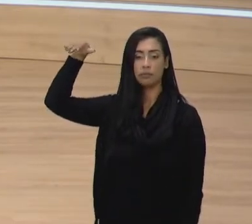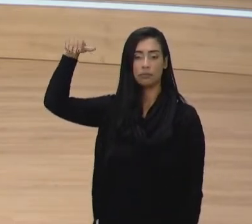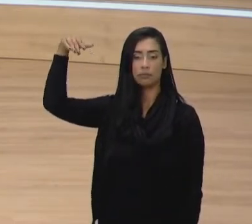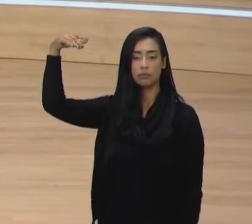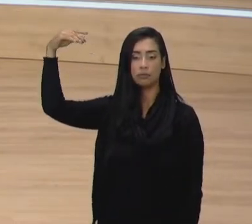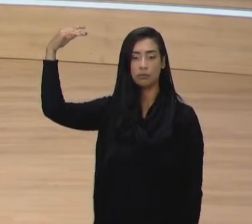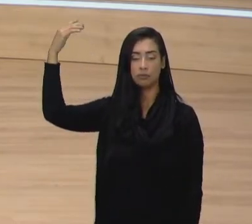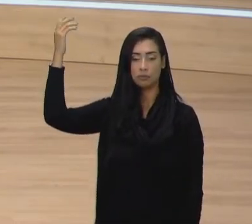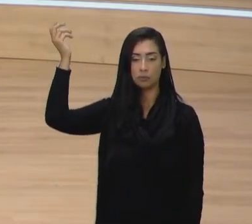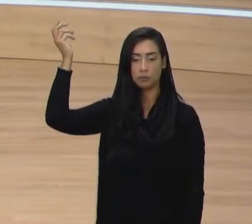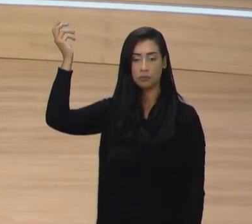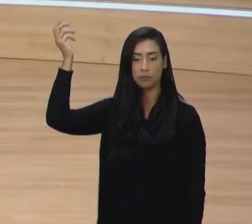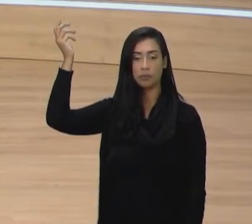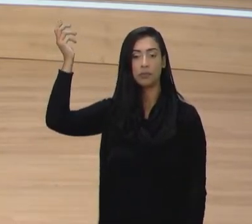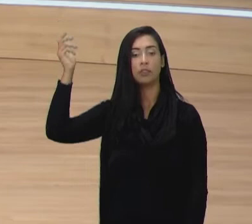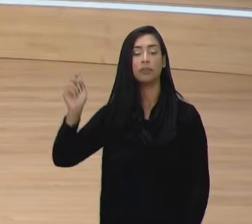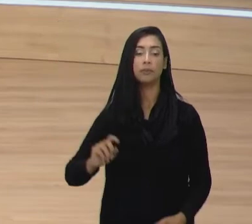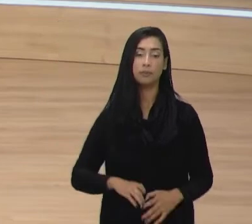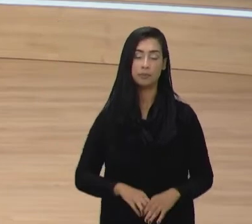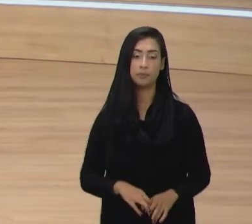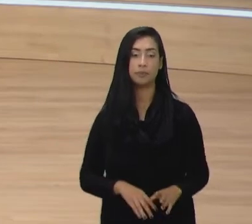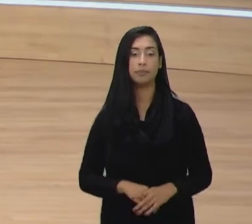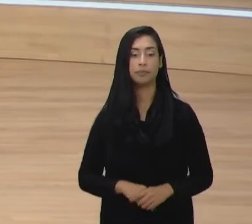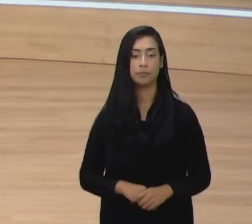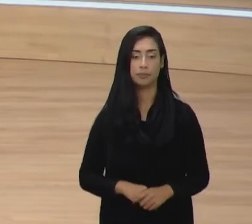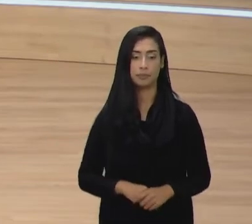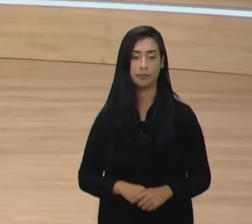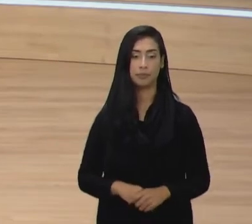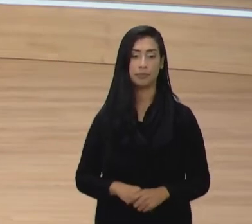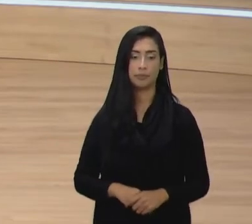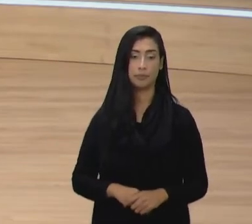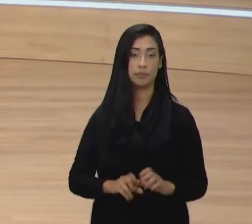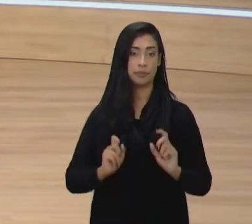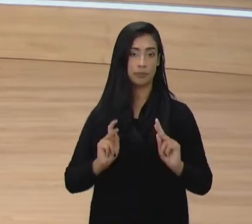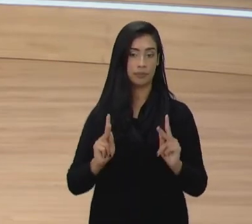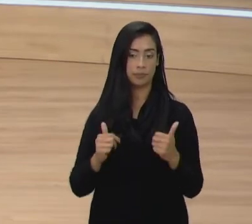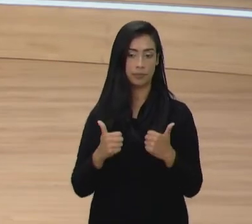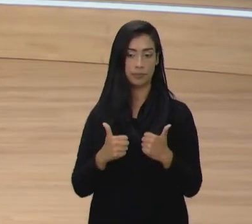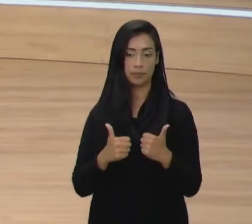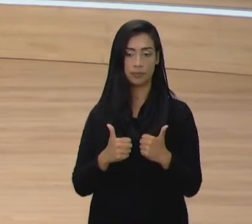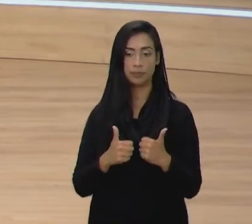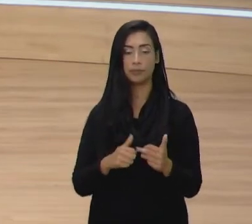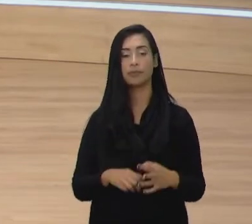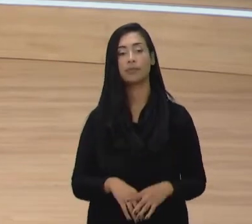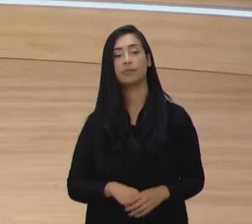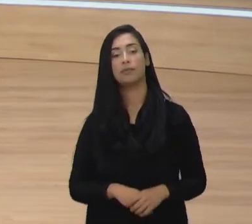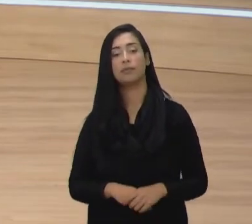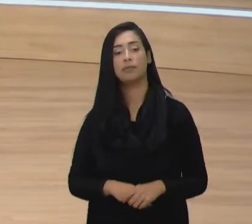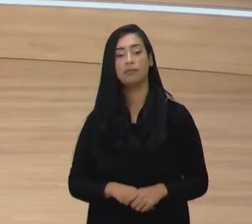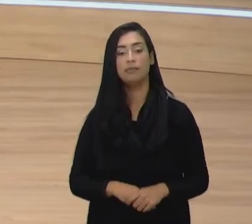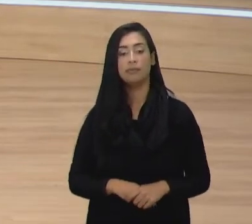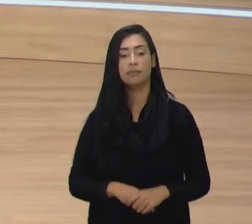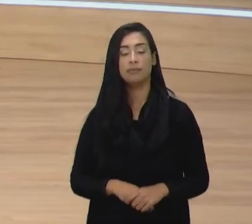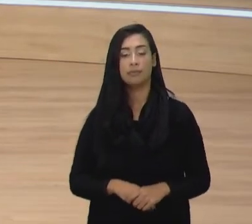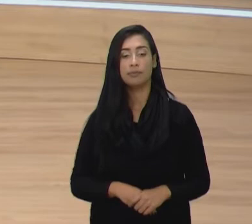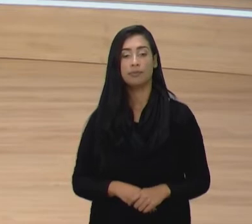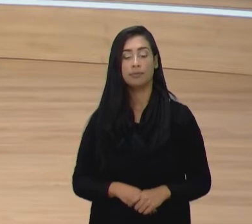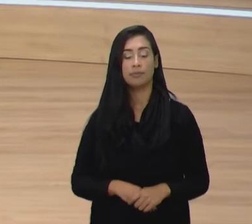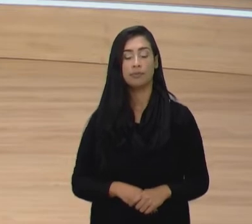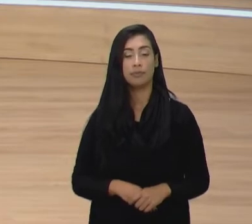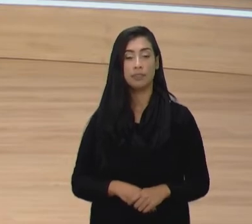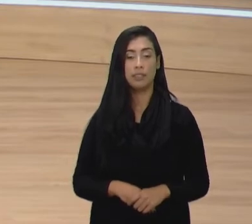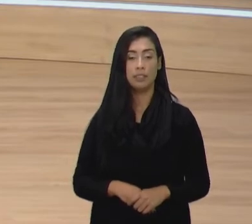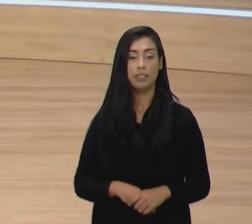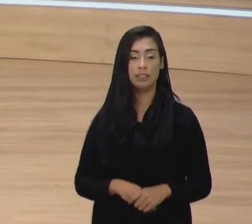passar normal, porque aqui a gente vai voltar para o abraço. Fechou? Ok. Então, daqui, recapitulando. A gente fez a